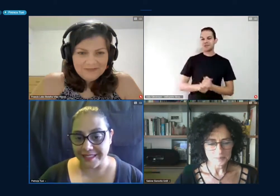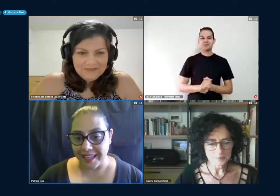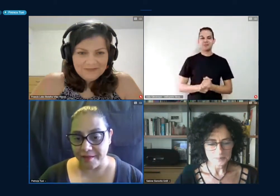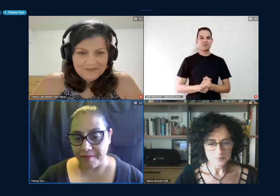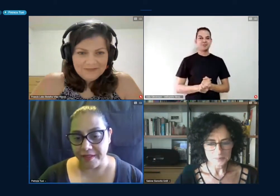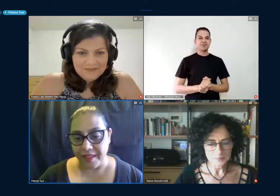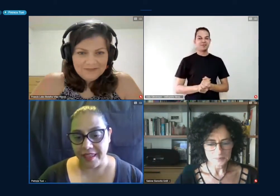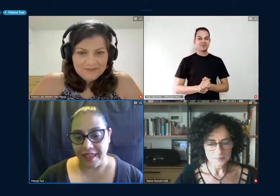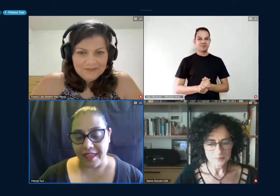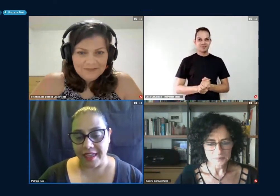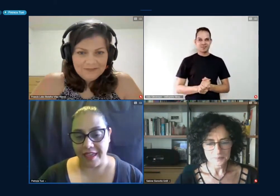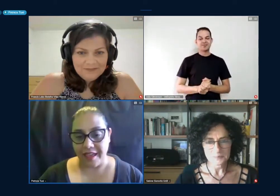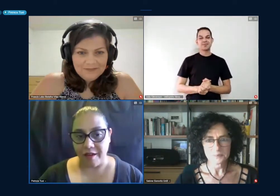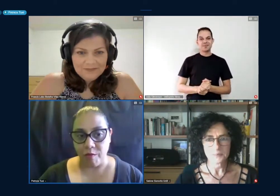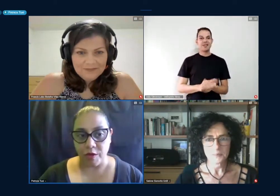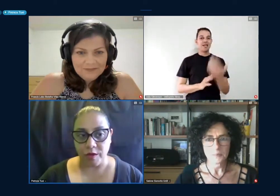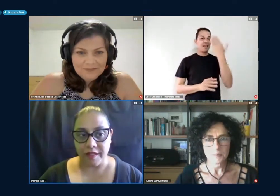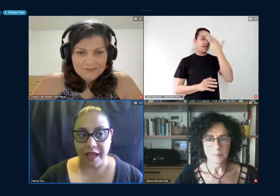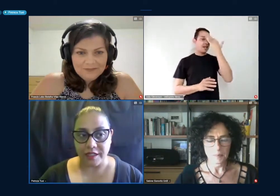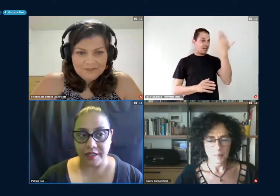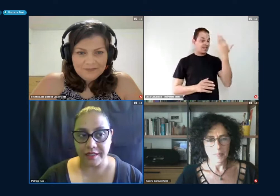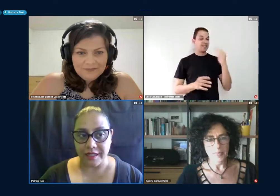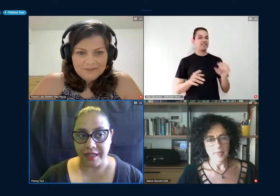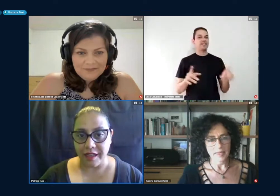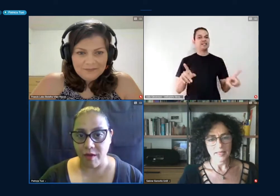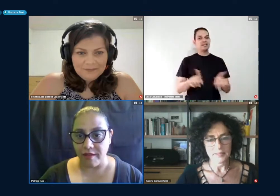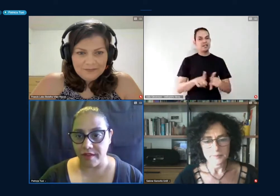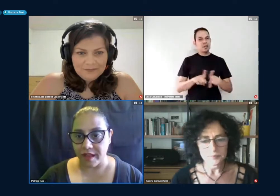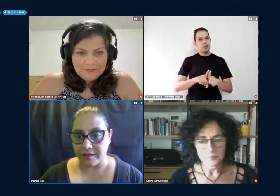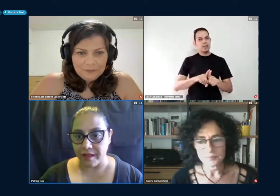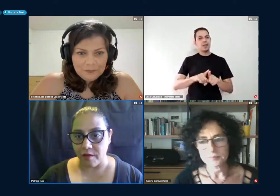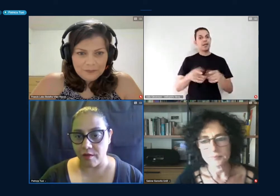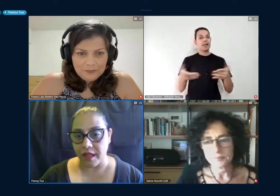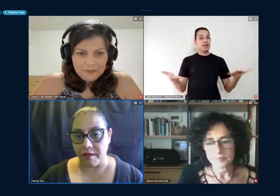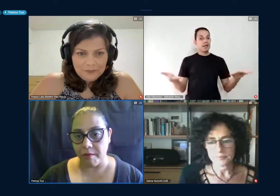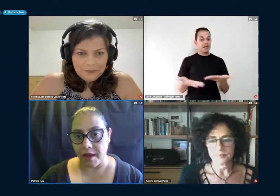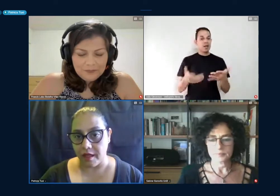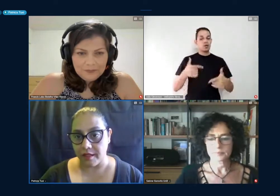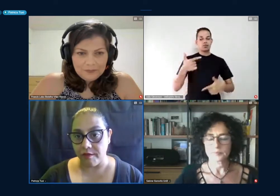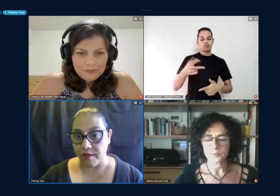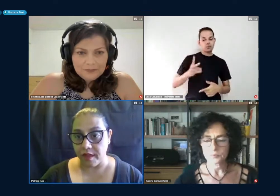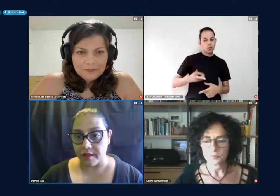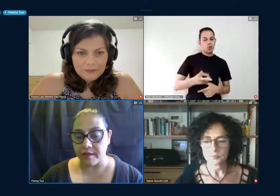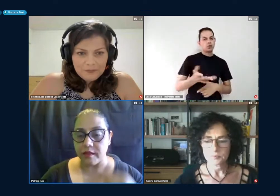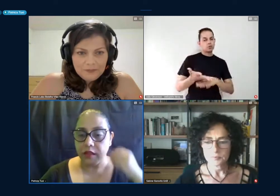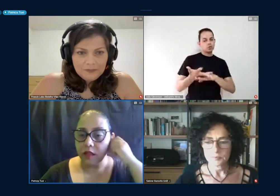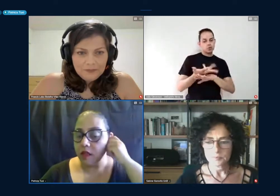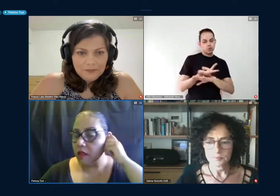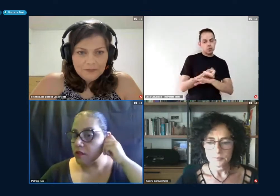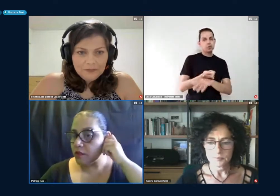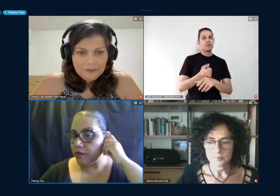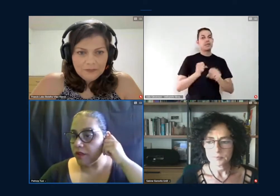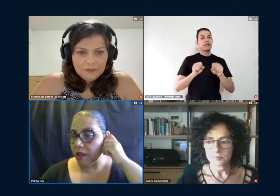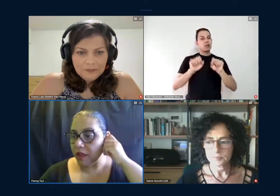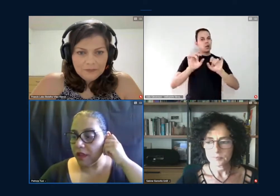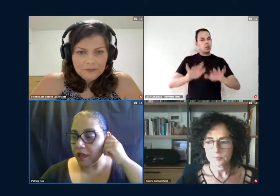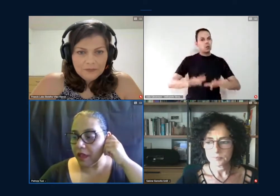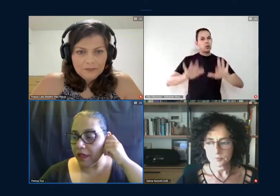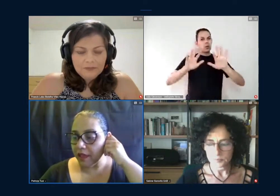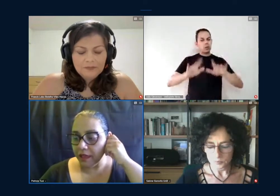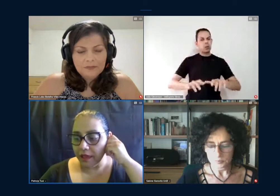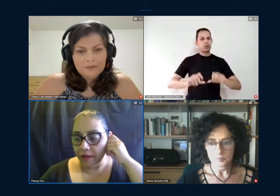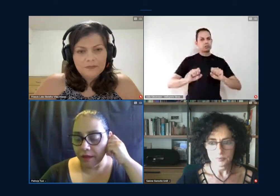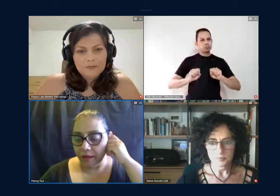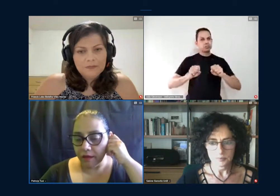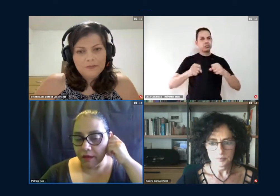quero agradecer a oportunidade de seguir a qualificação, né, para a defesa, de ver